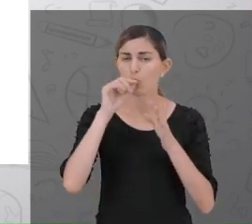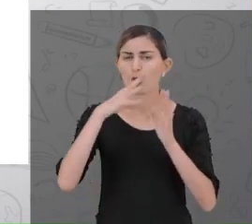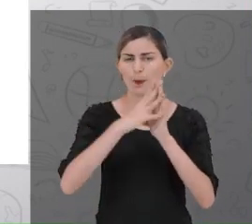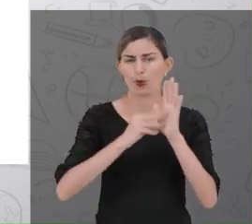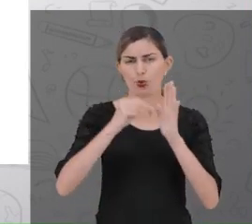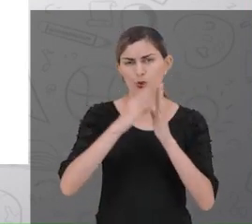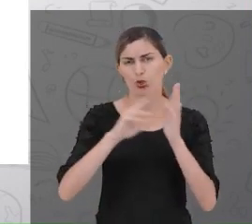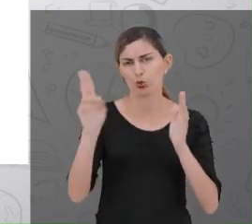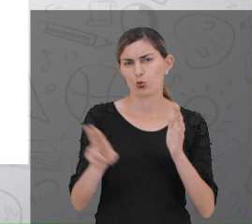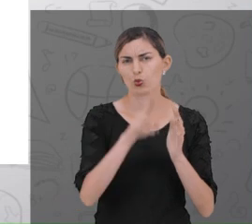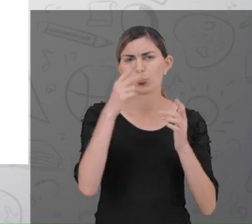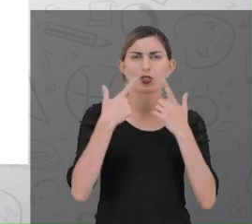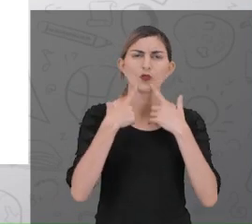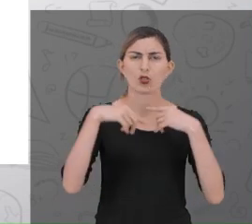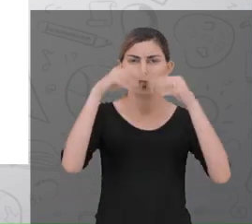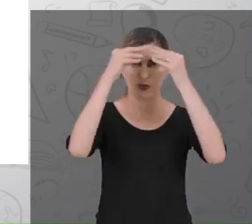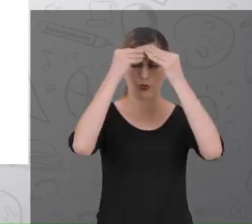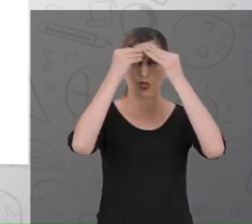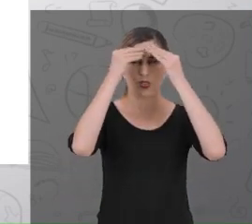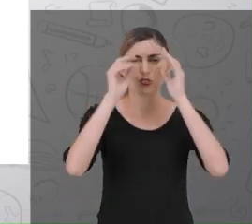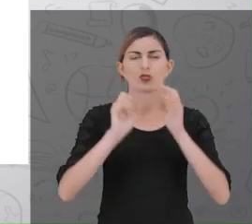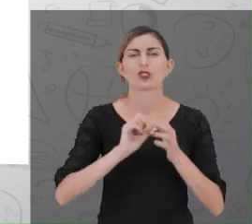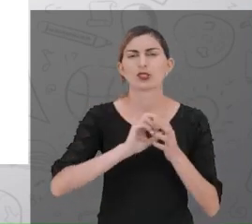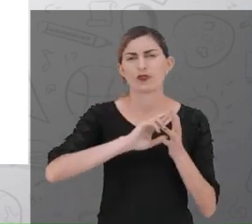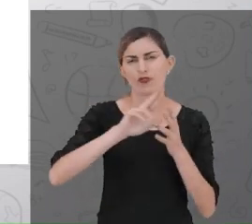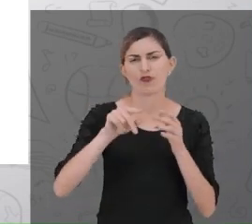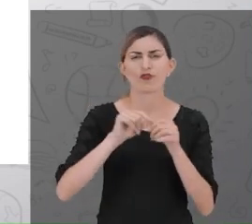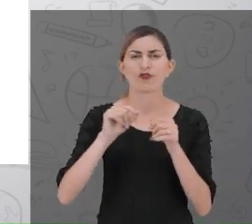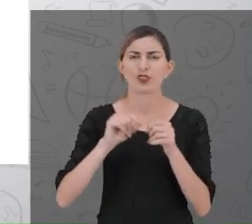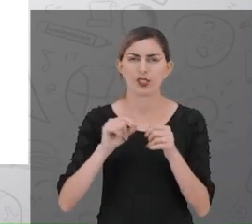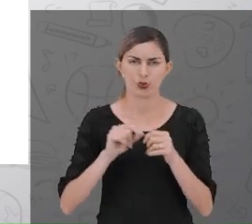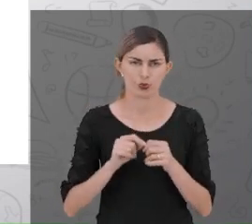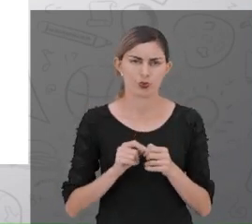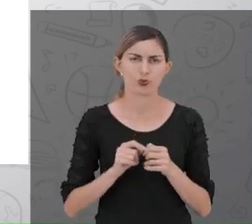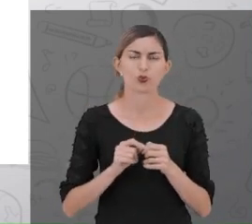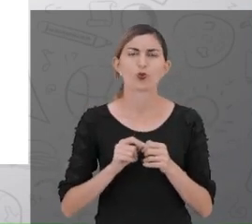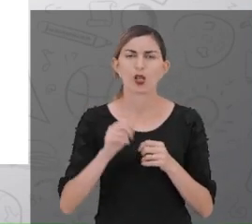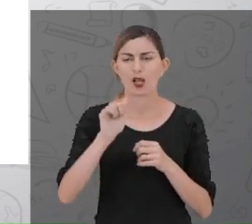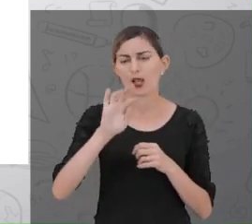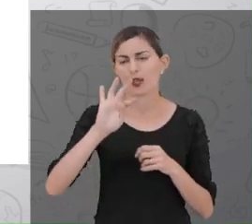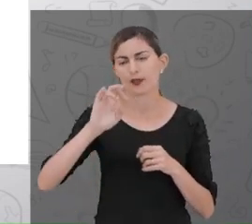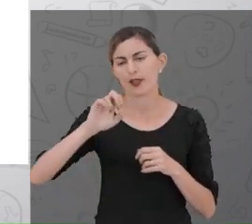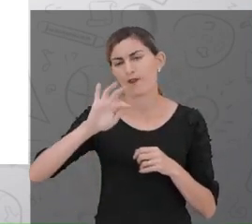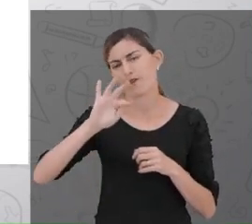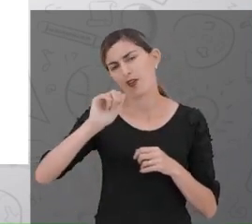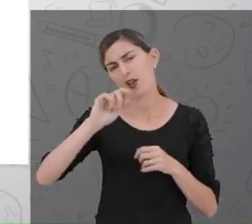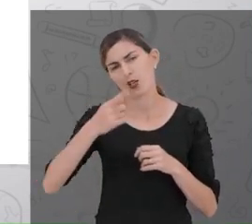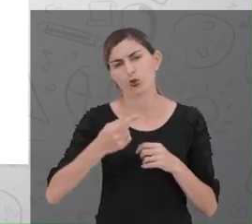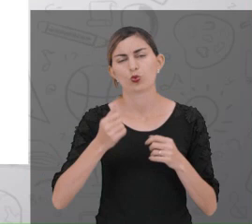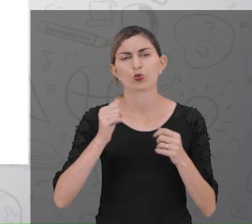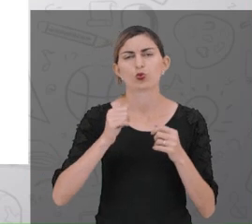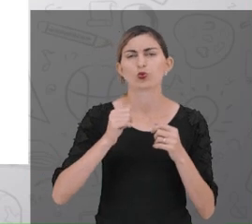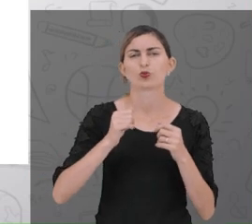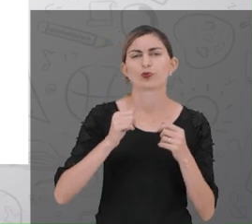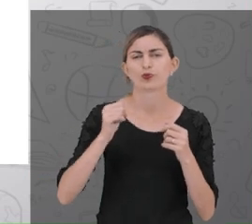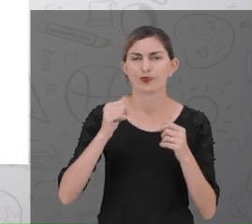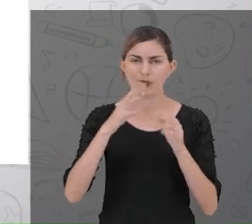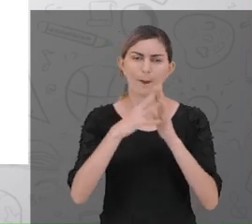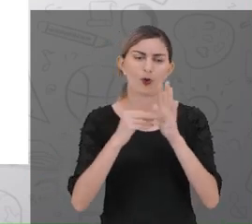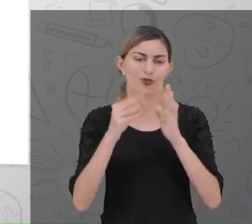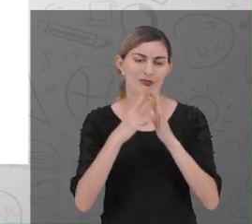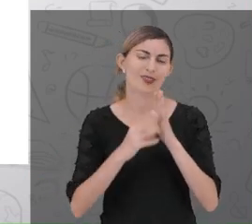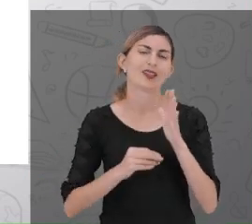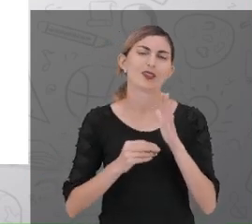um modelo utilizando uma linguagem, são então feitos artefatos